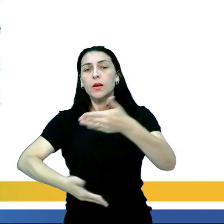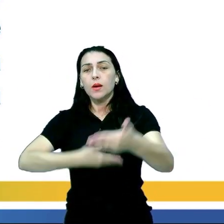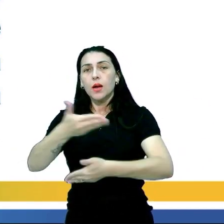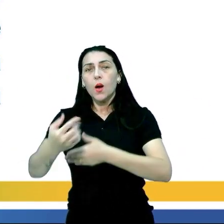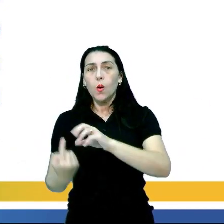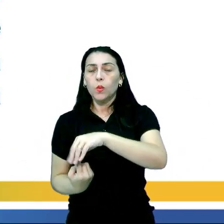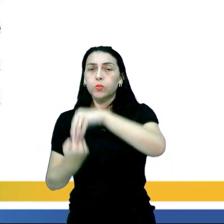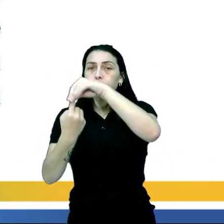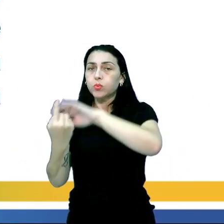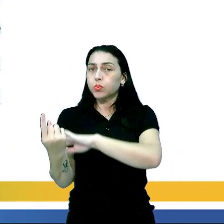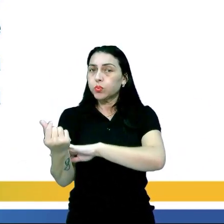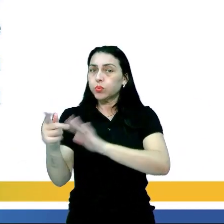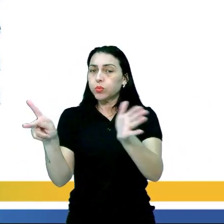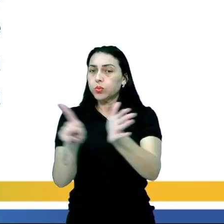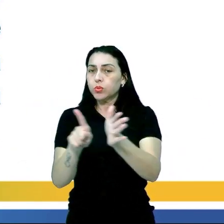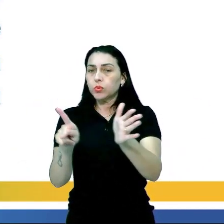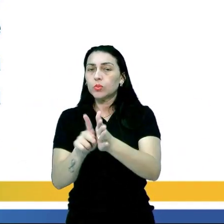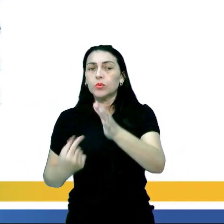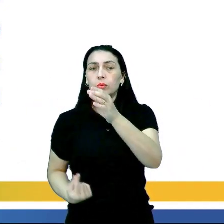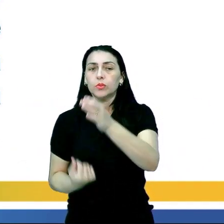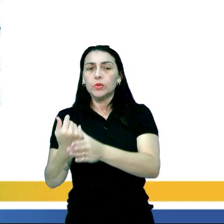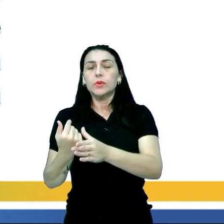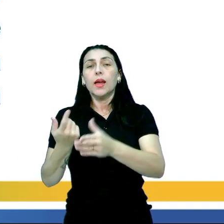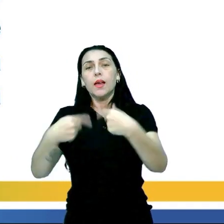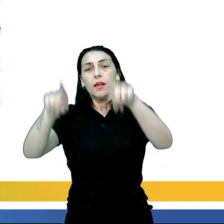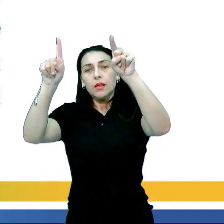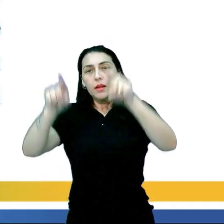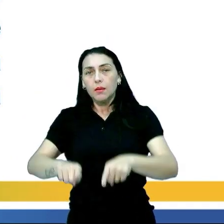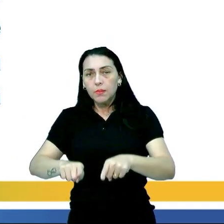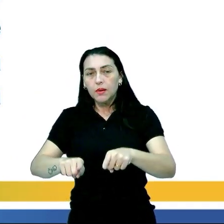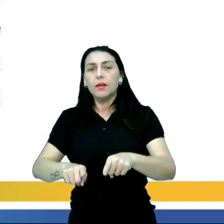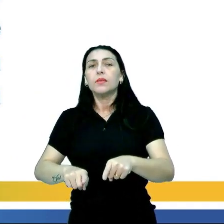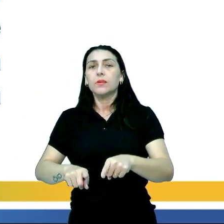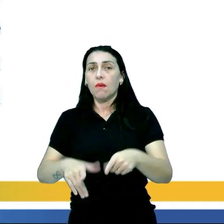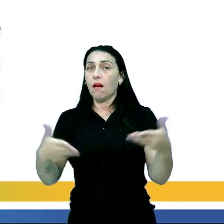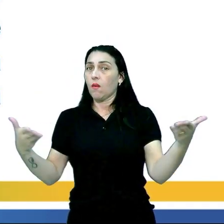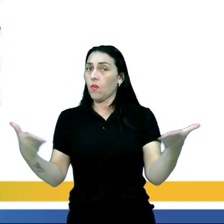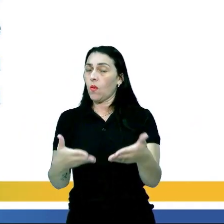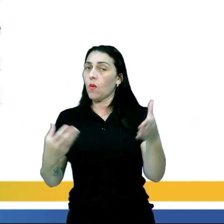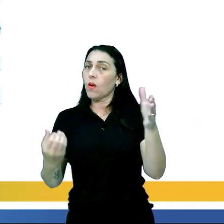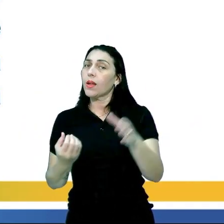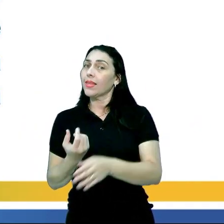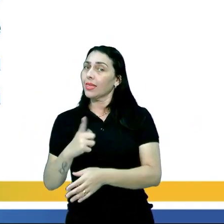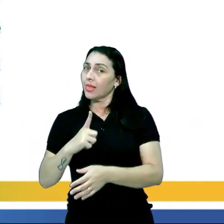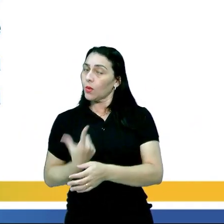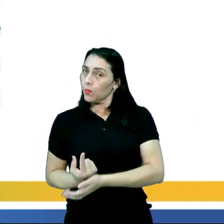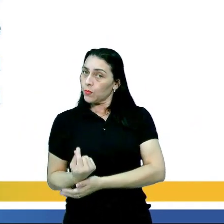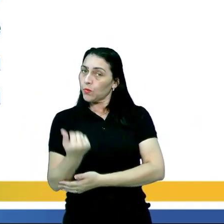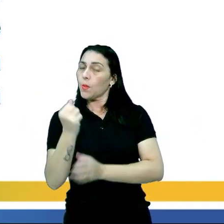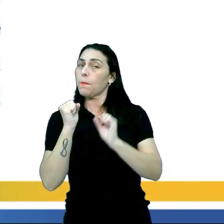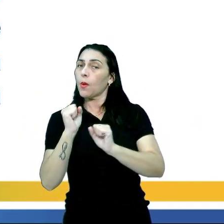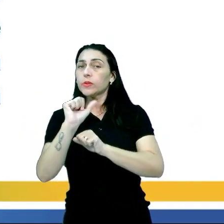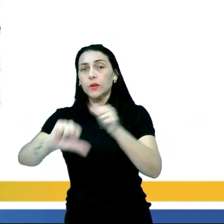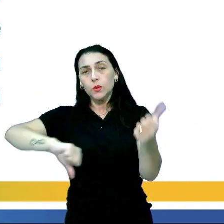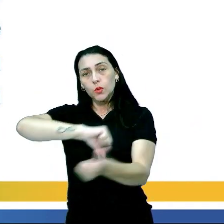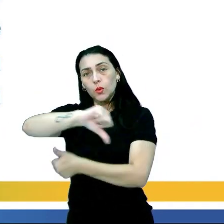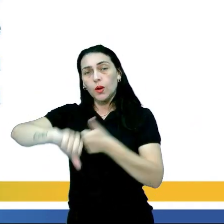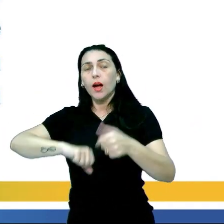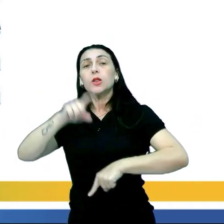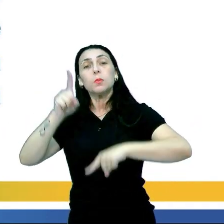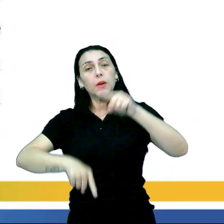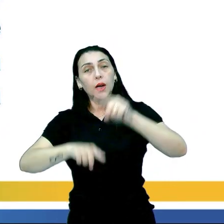relação monetária entre capitalistas e trabalhador. Ou seja, agora aparece o dinheiro ele pode ser trocado por